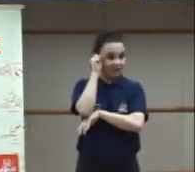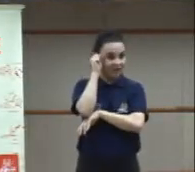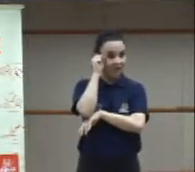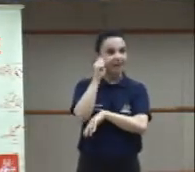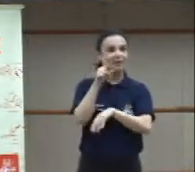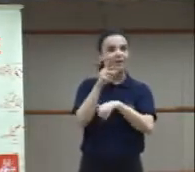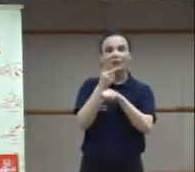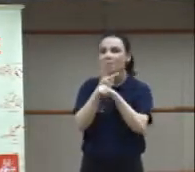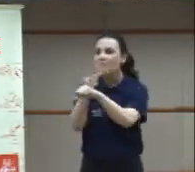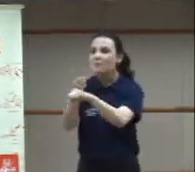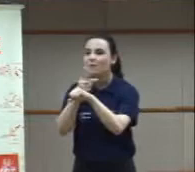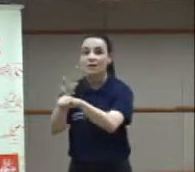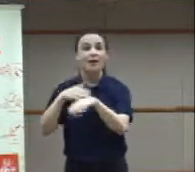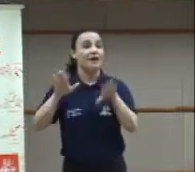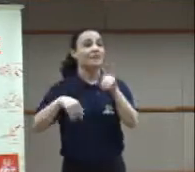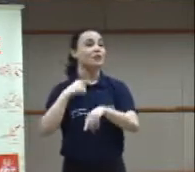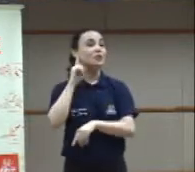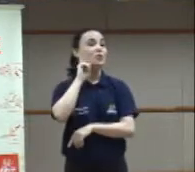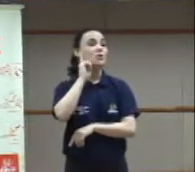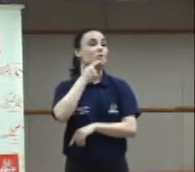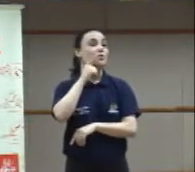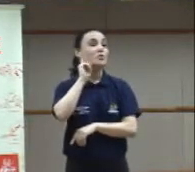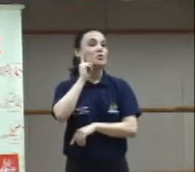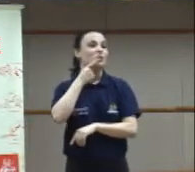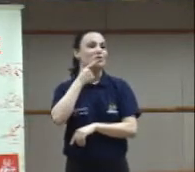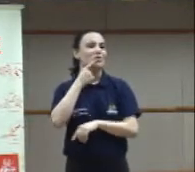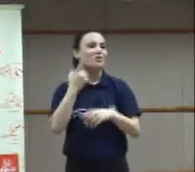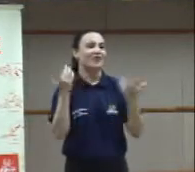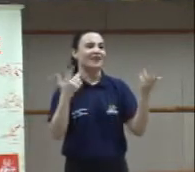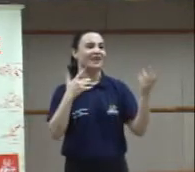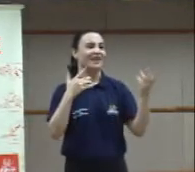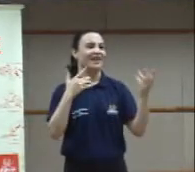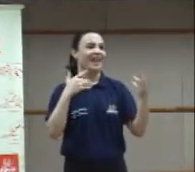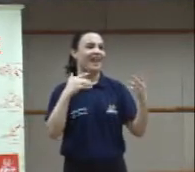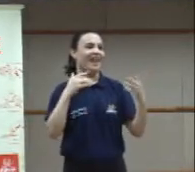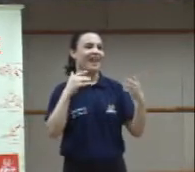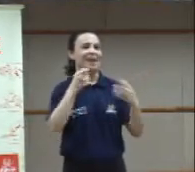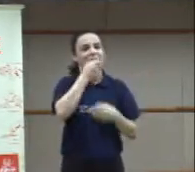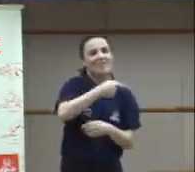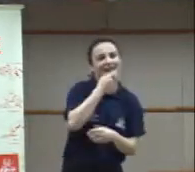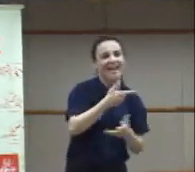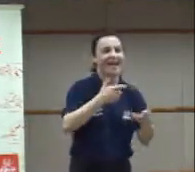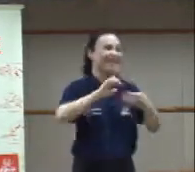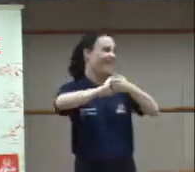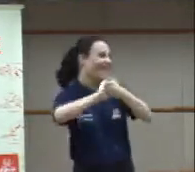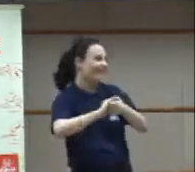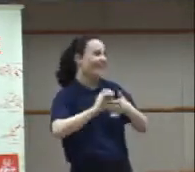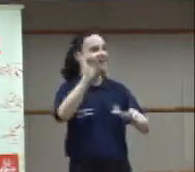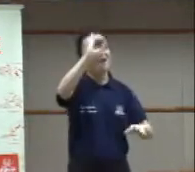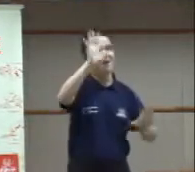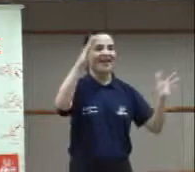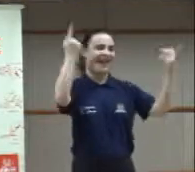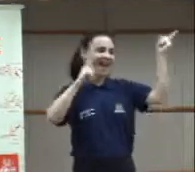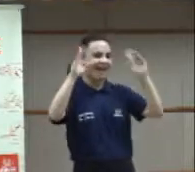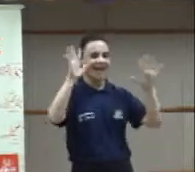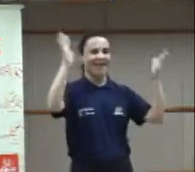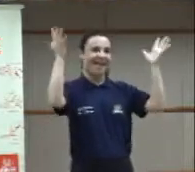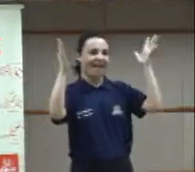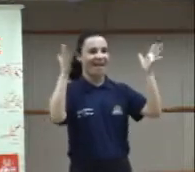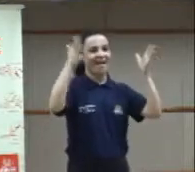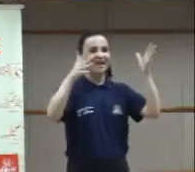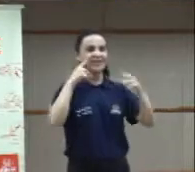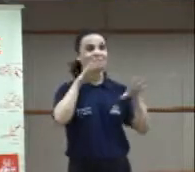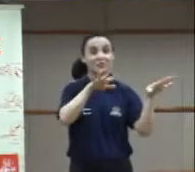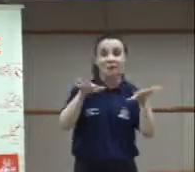Às vezes o aluno surdo é mais descontraído, ele mesmo já levanta, já cumprimenta os demais, então quebra aquele